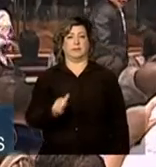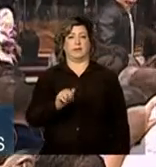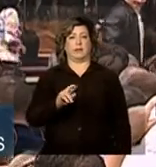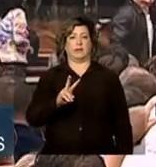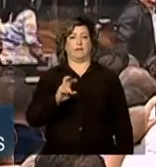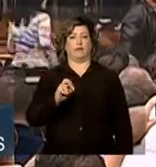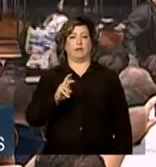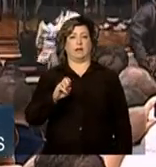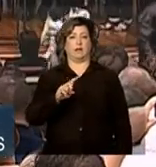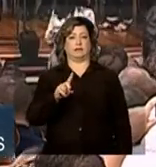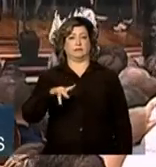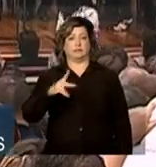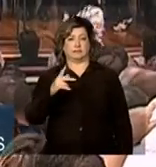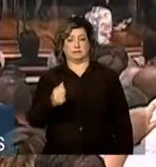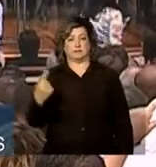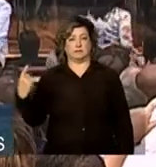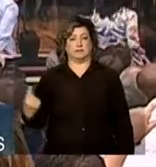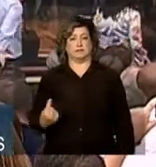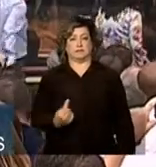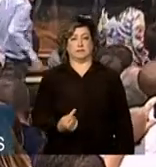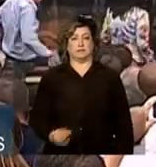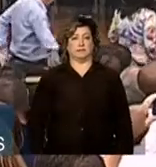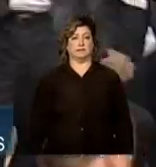Arvorezinha, Luiz Paulo Fontana,